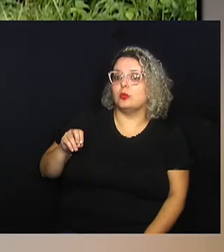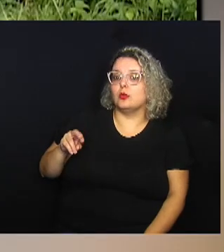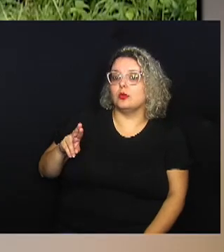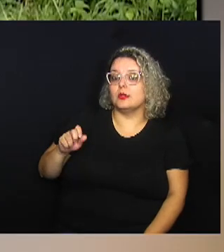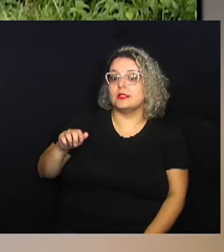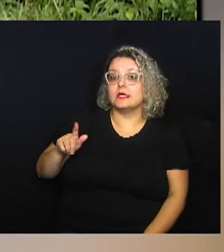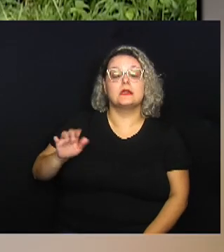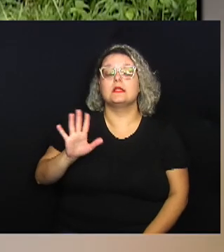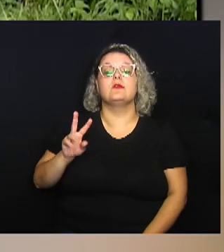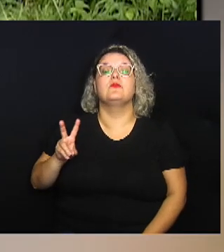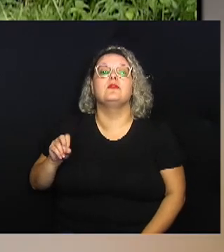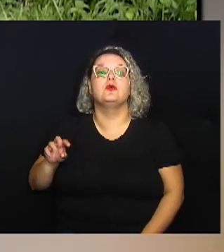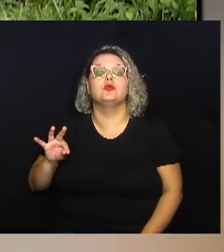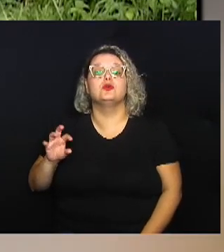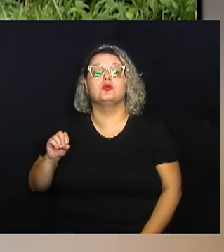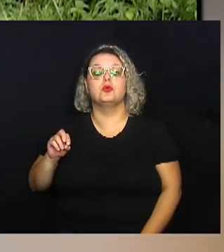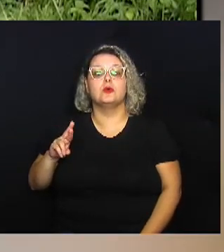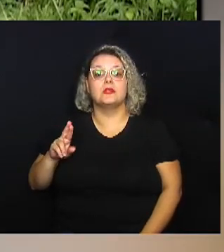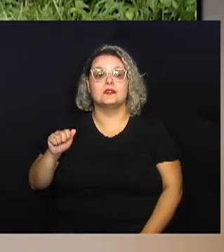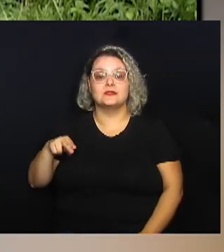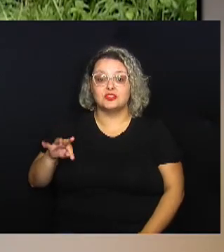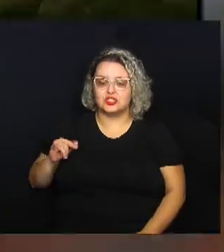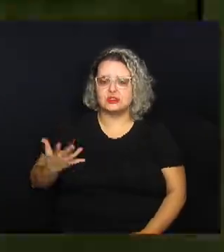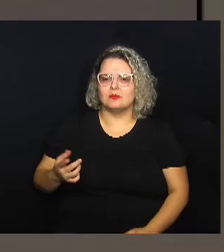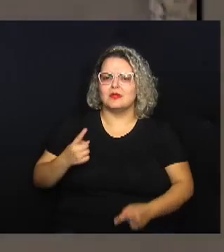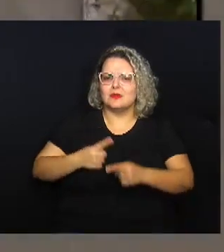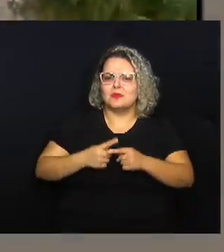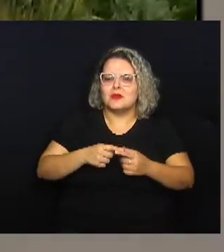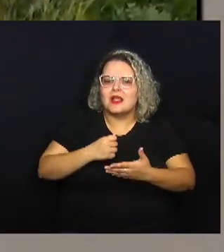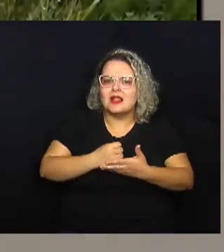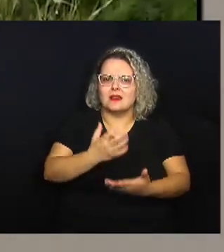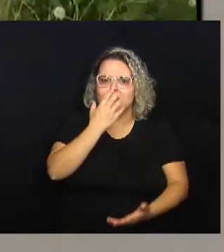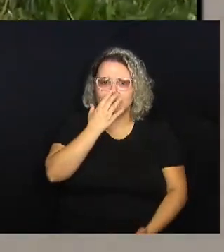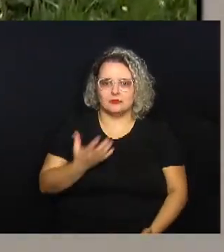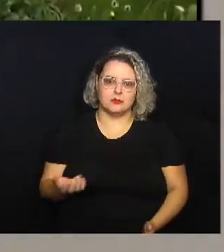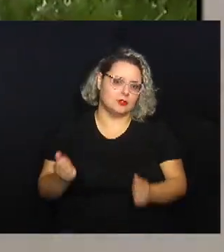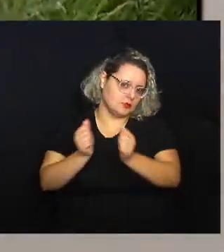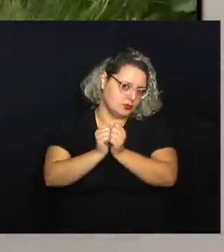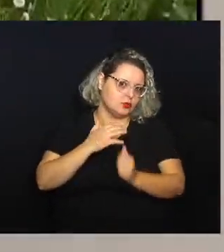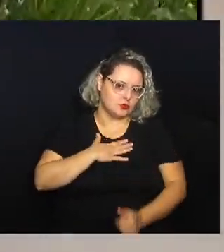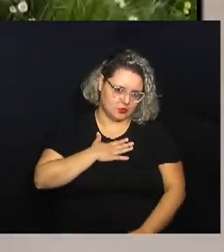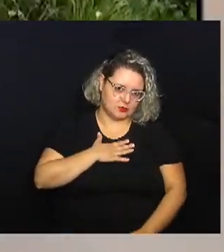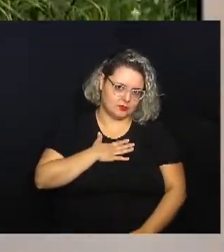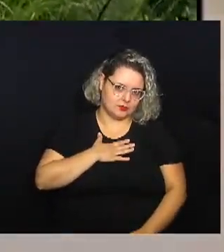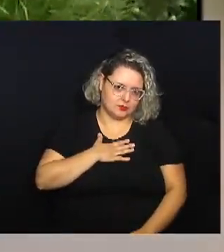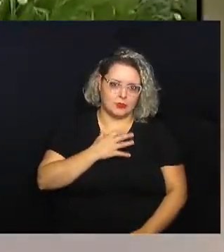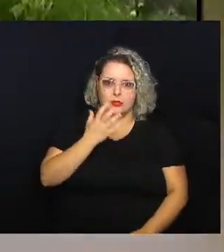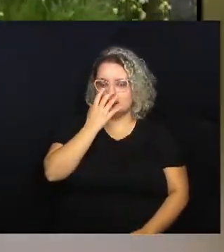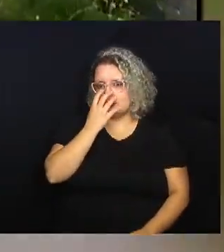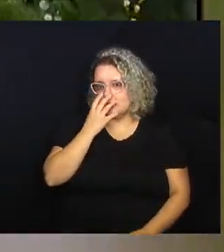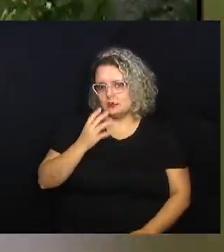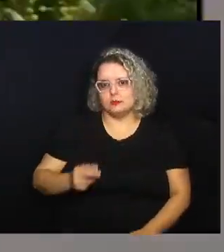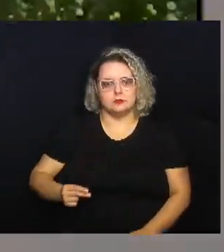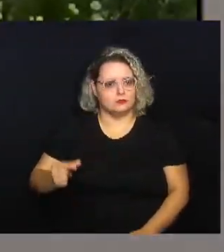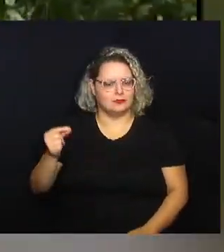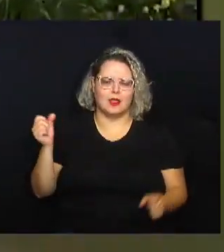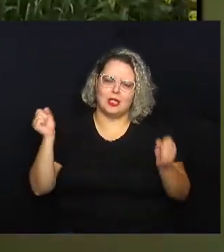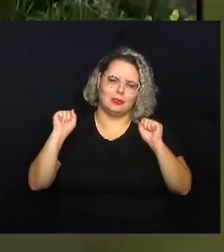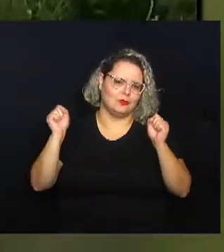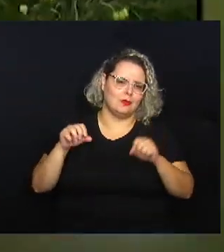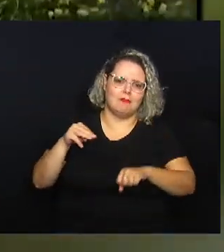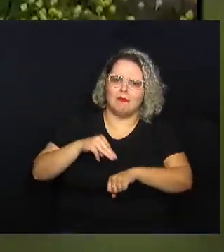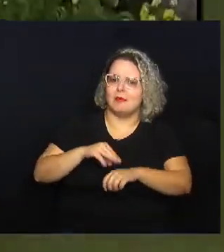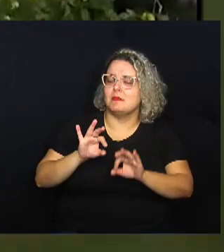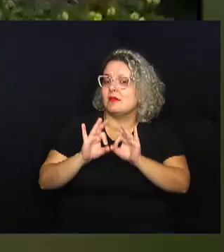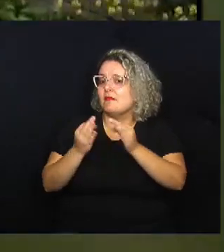Mas porquê desta vez levaram um cachorro ele tava comigo né é um cachorro que já tava comigo já adorava ele membro da família